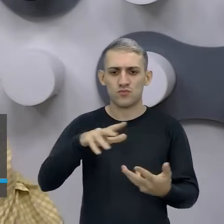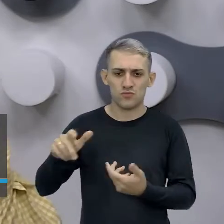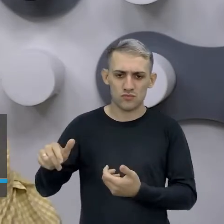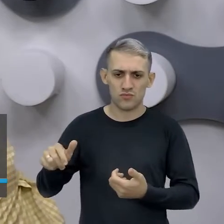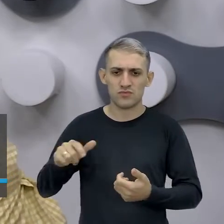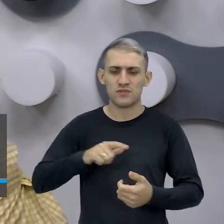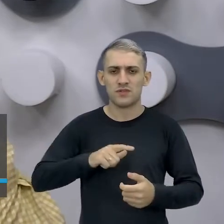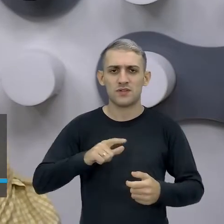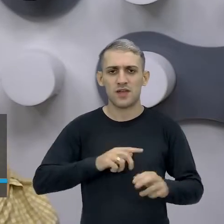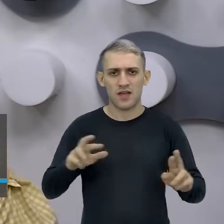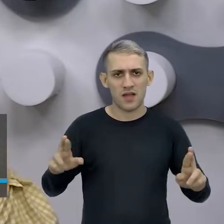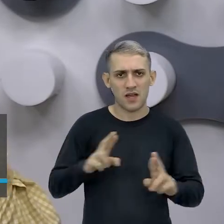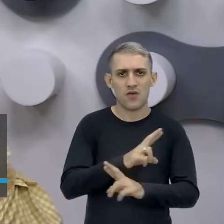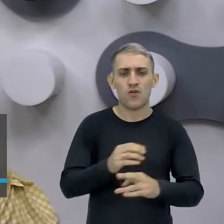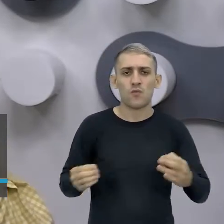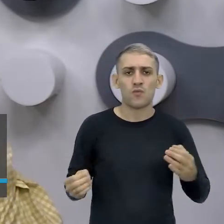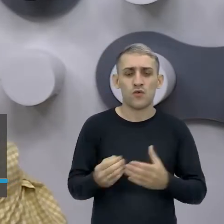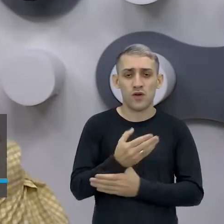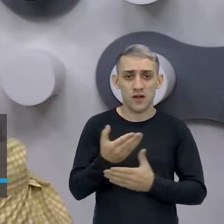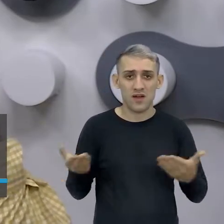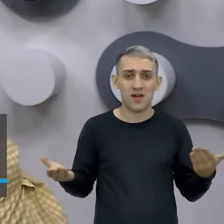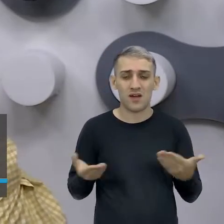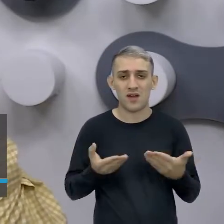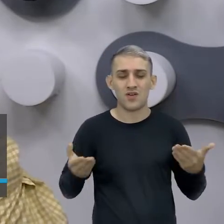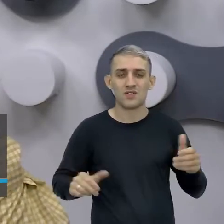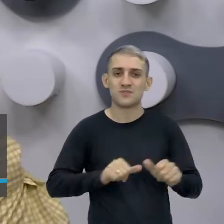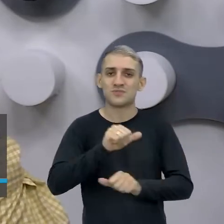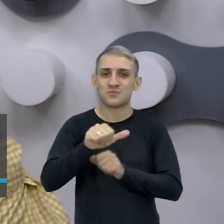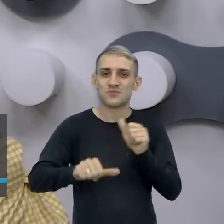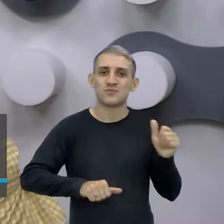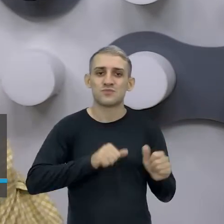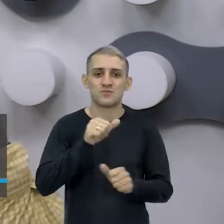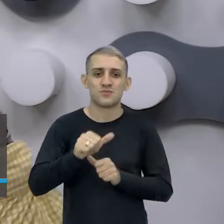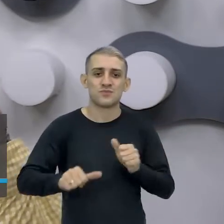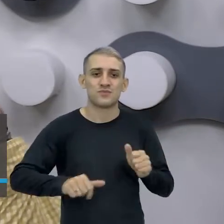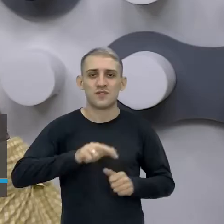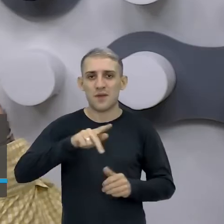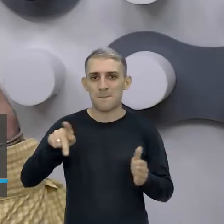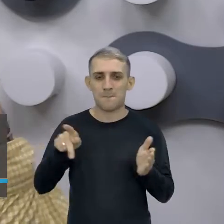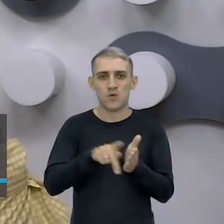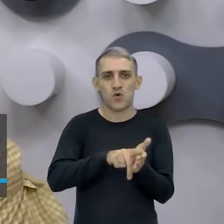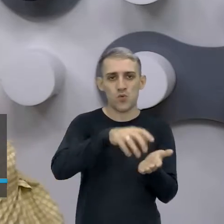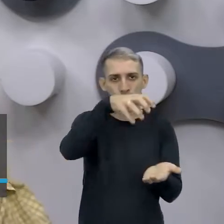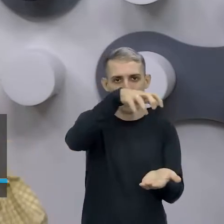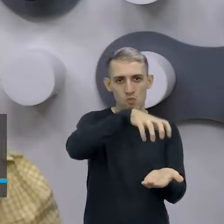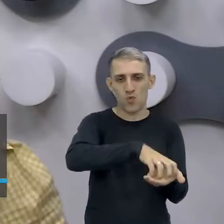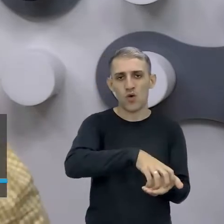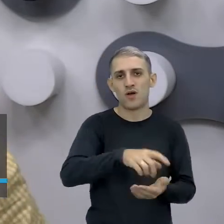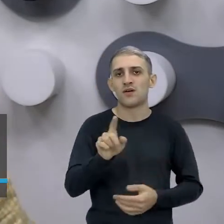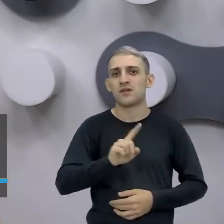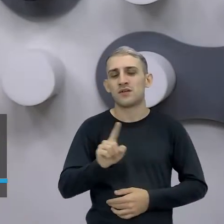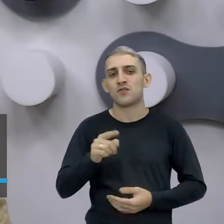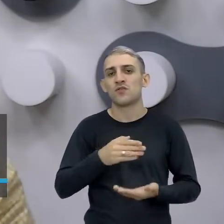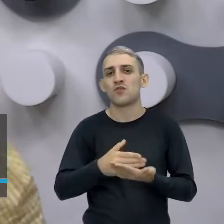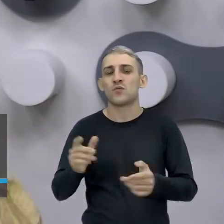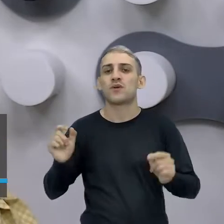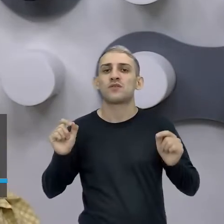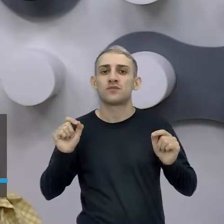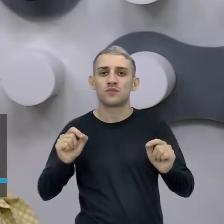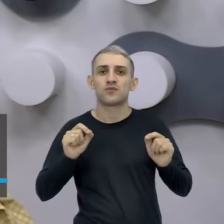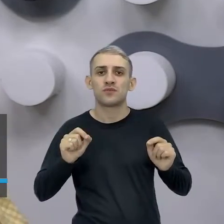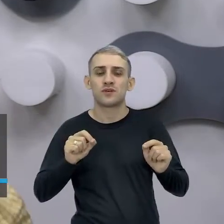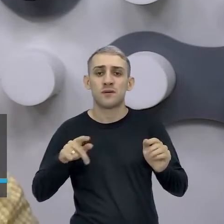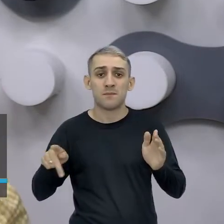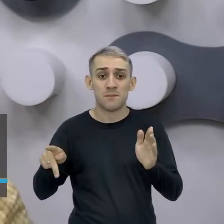relações produtivas agora, elas deixam de ser em via local, em via regional. Elas passam a